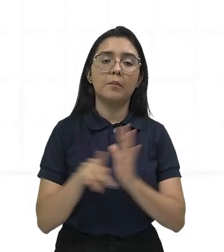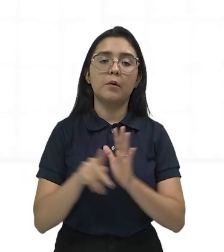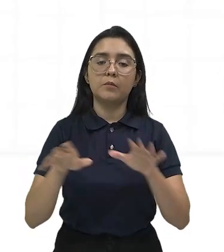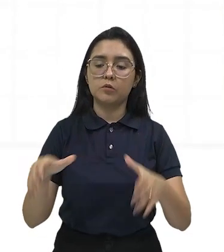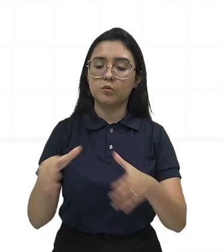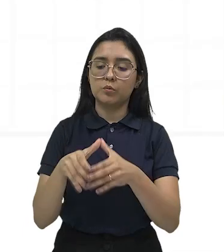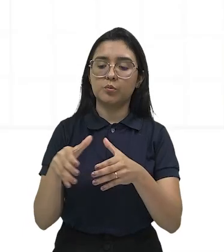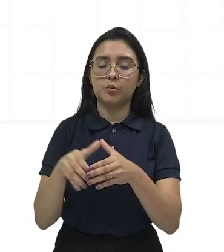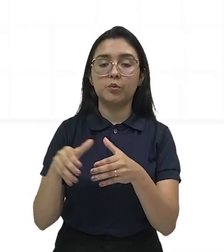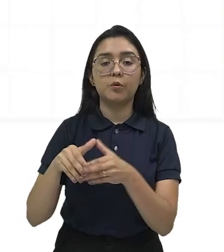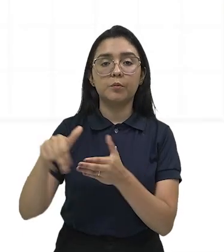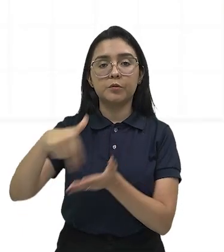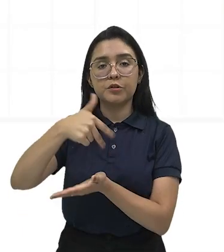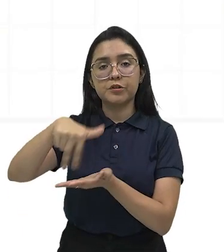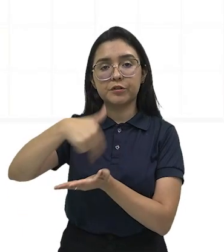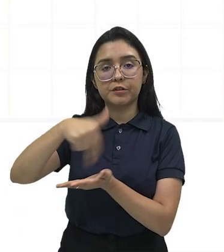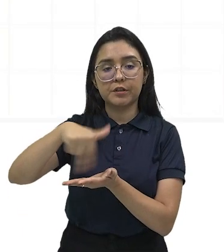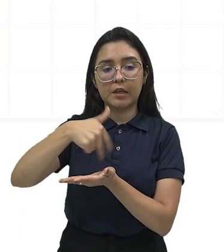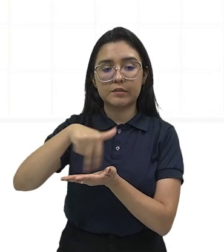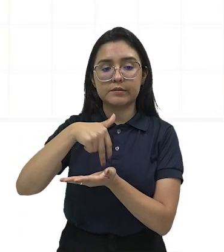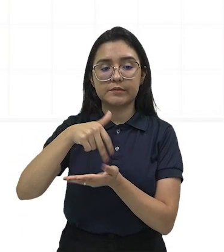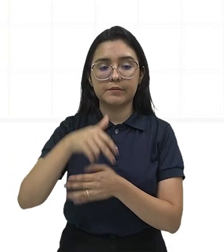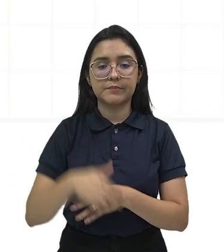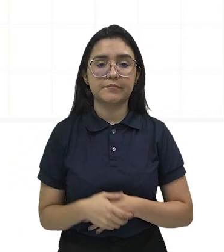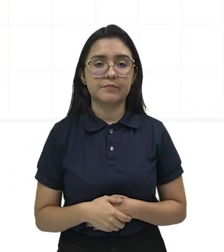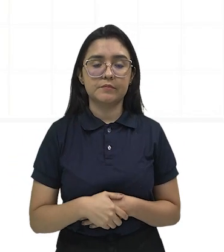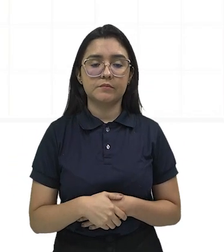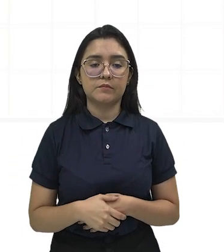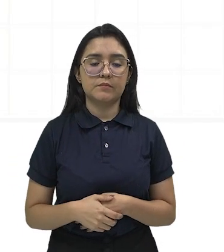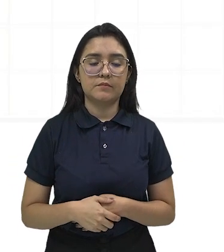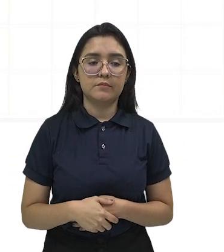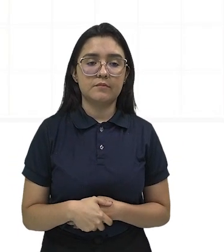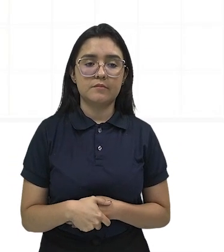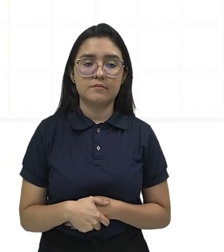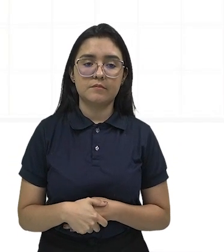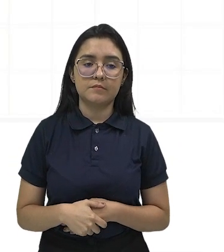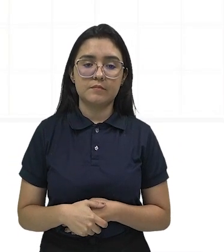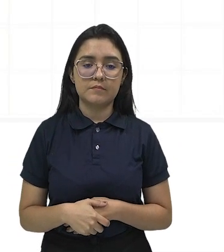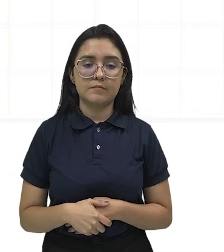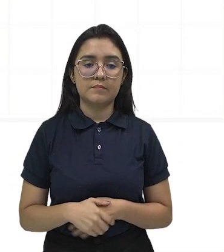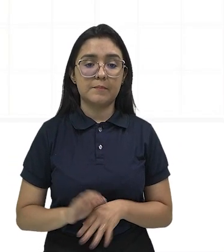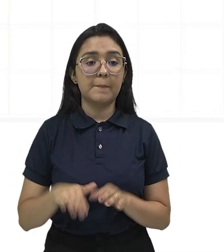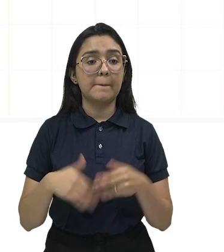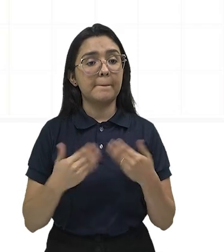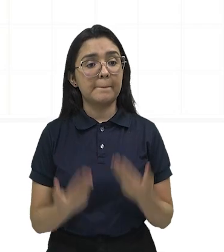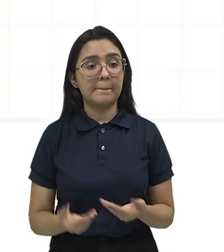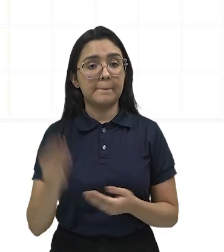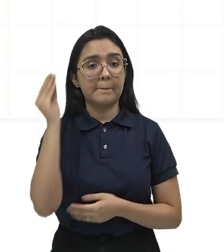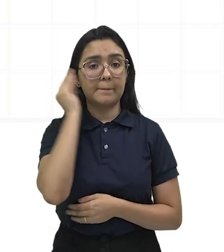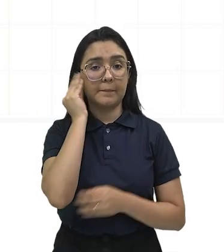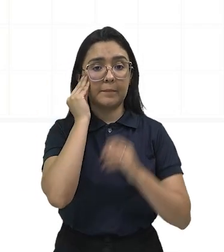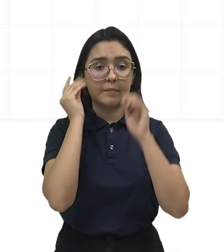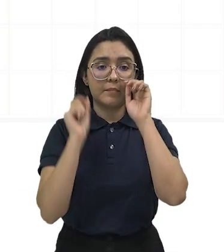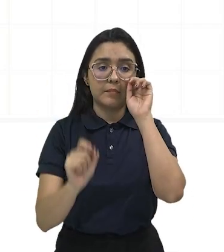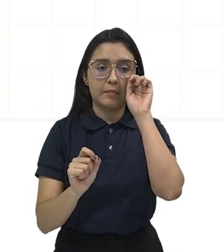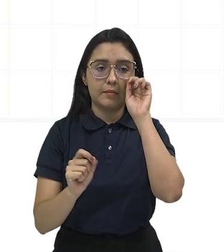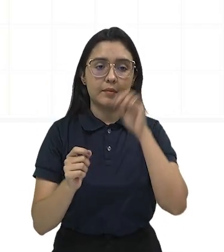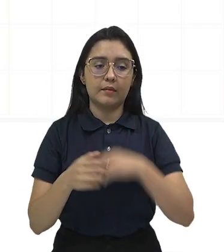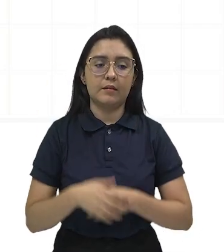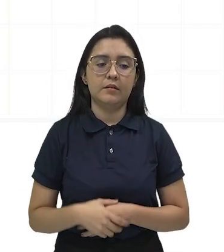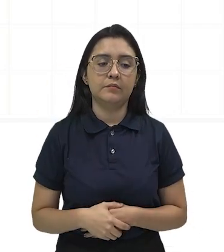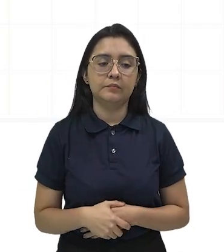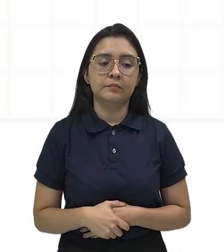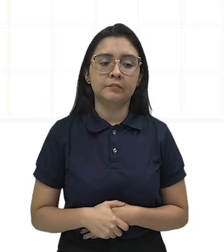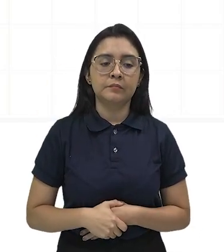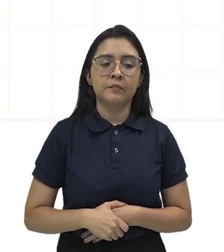para essa escola daí de dança, beleza? Então, olha, quais são as situações, ó? As situações